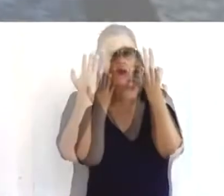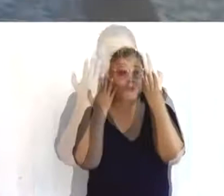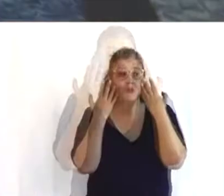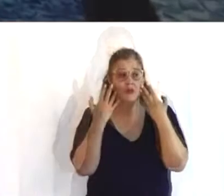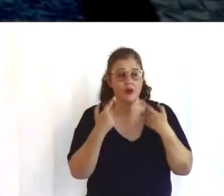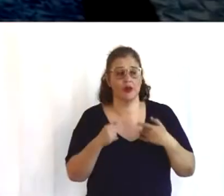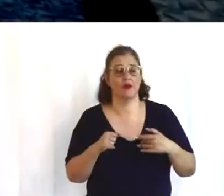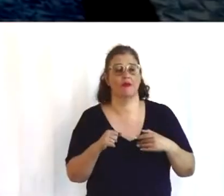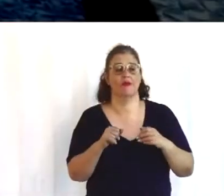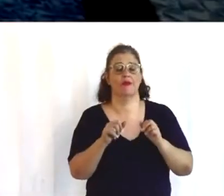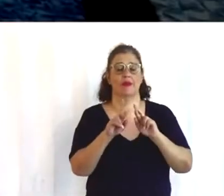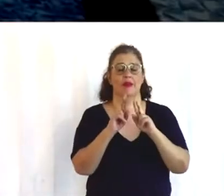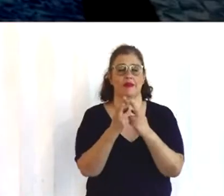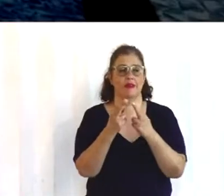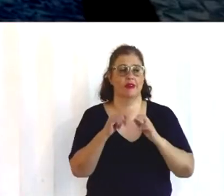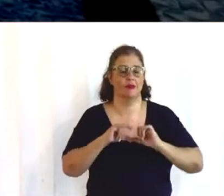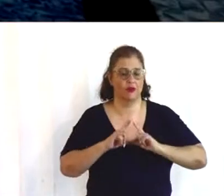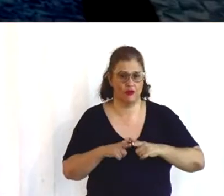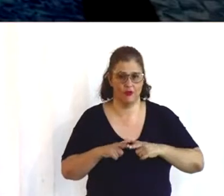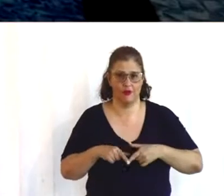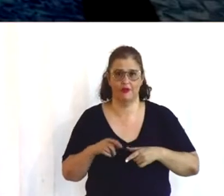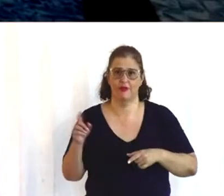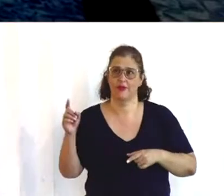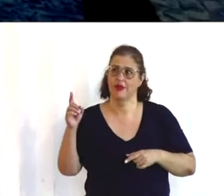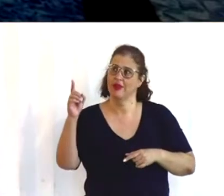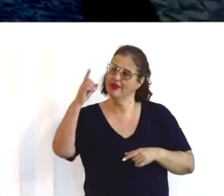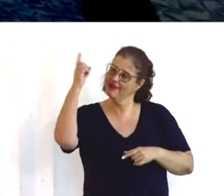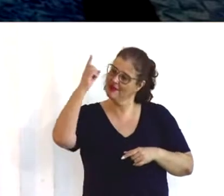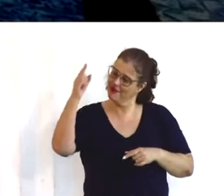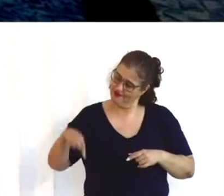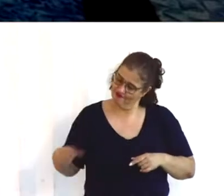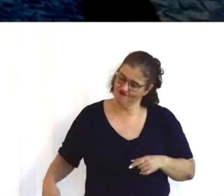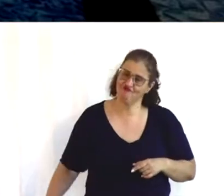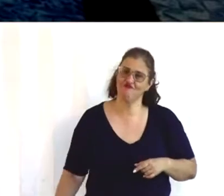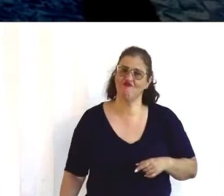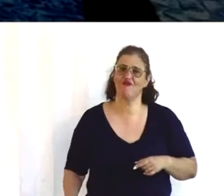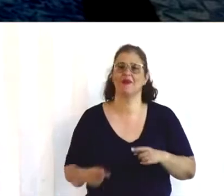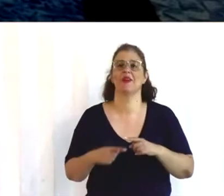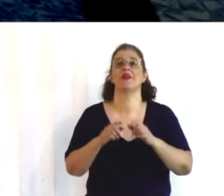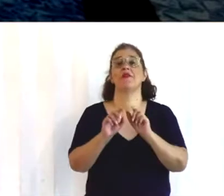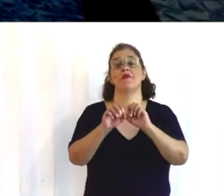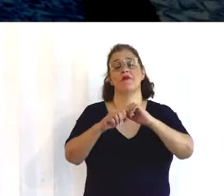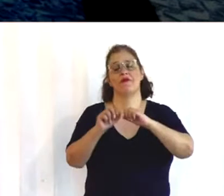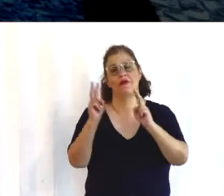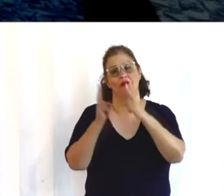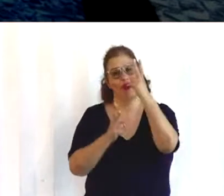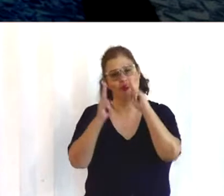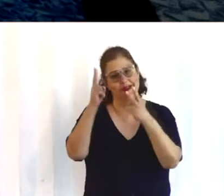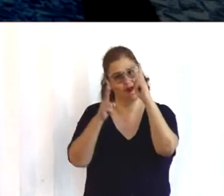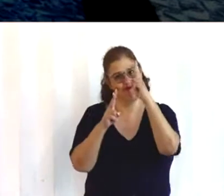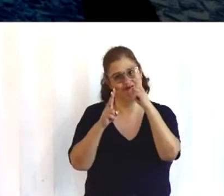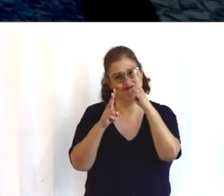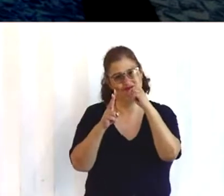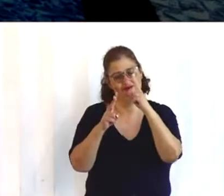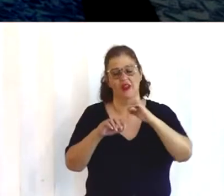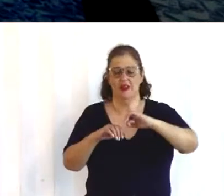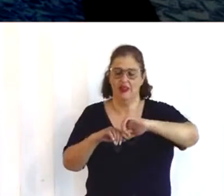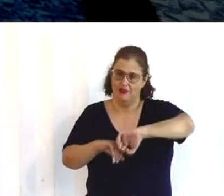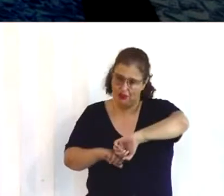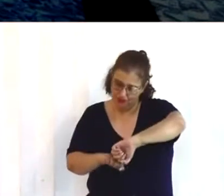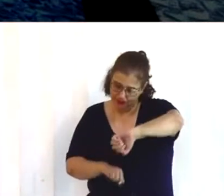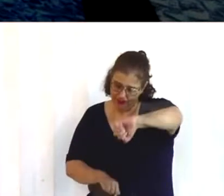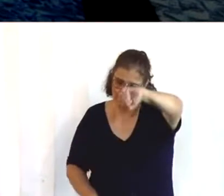de Judá, a raiz de Davi, venceu para abrir o livro e os seus 7